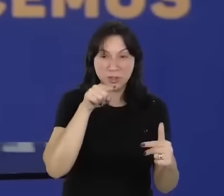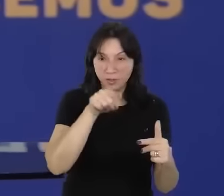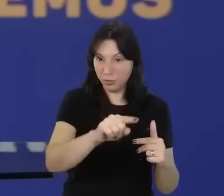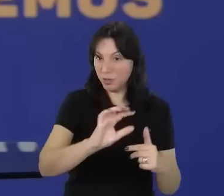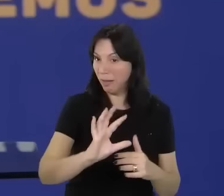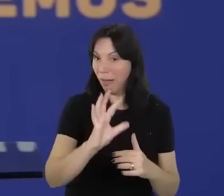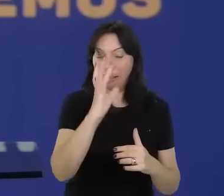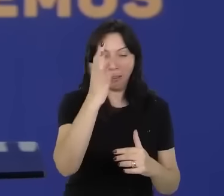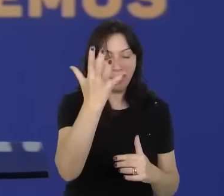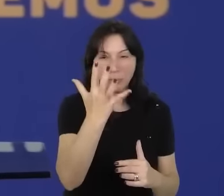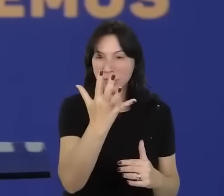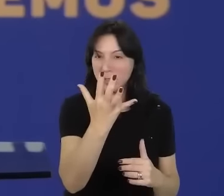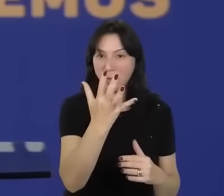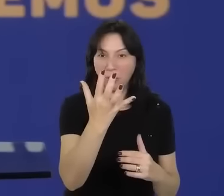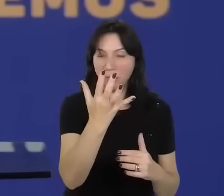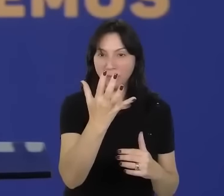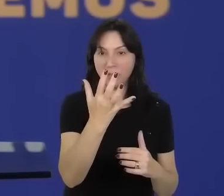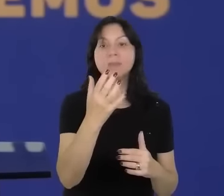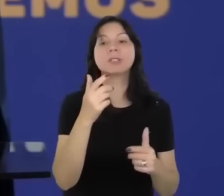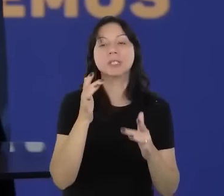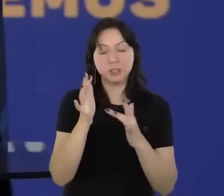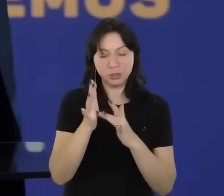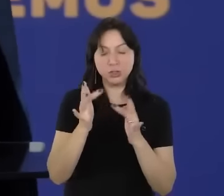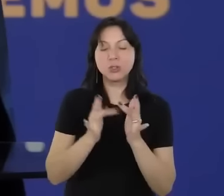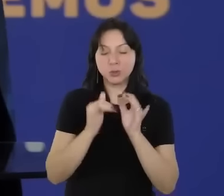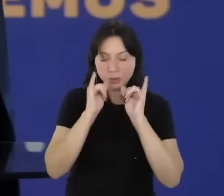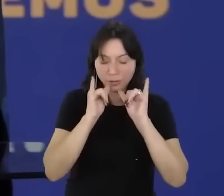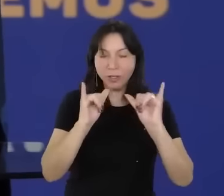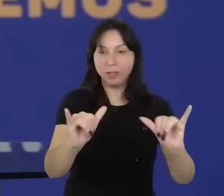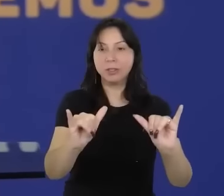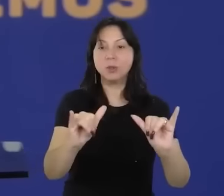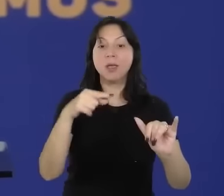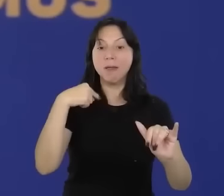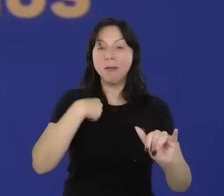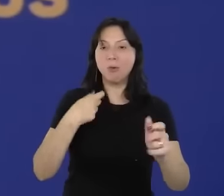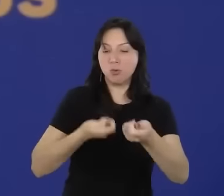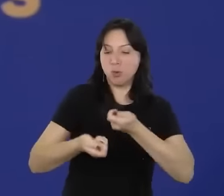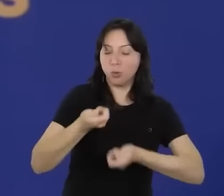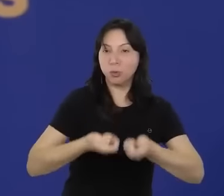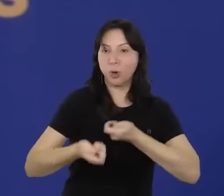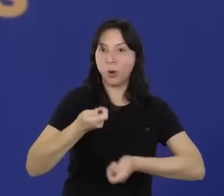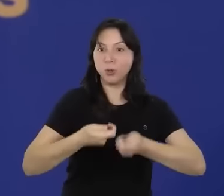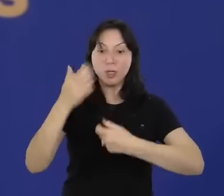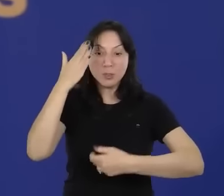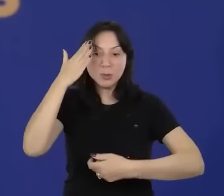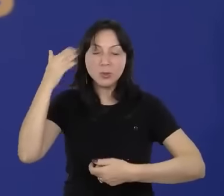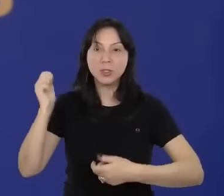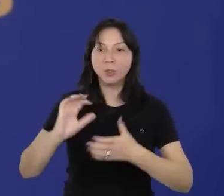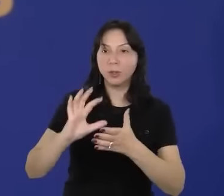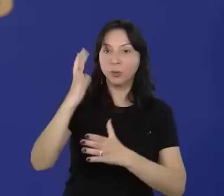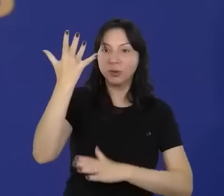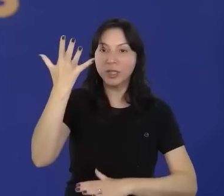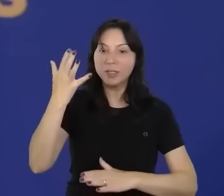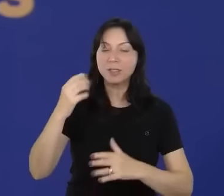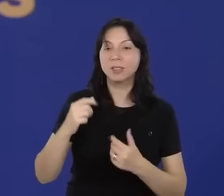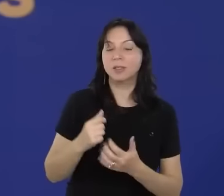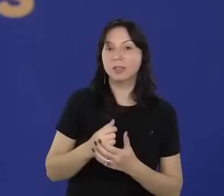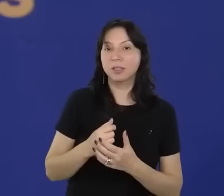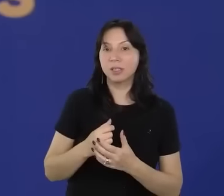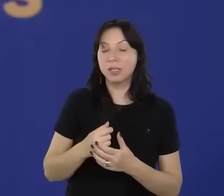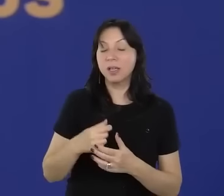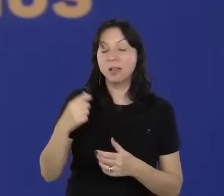resolver aquilo que você não tem como resolver Jesus tá dizendo para você olha eu tô no controle eu sei onde você está Eu sei como você está o que